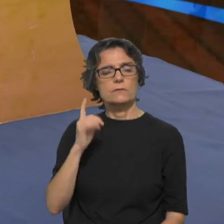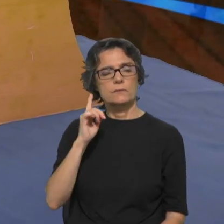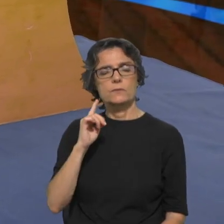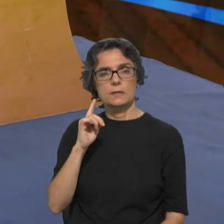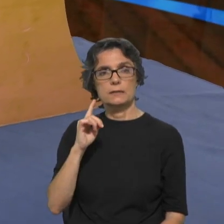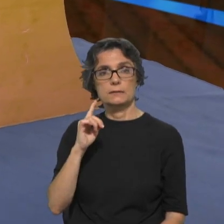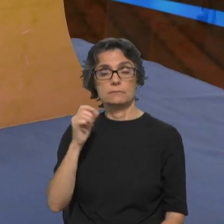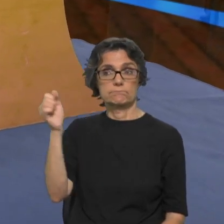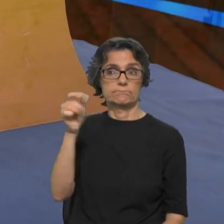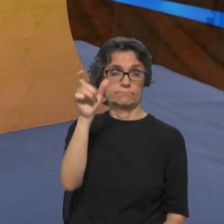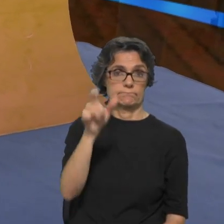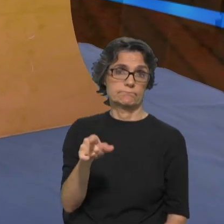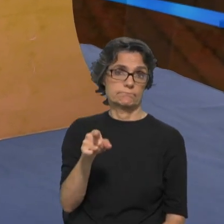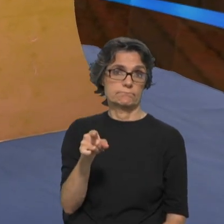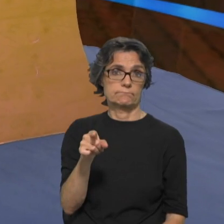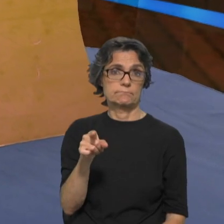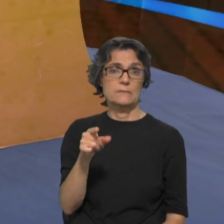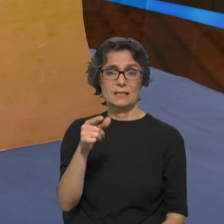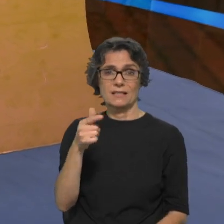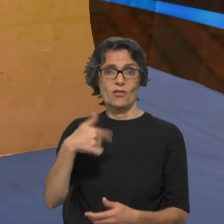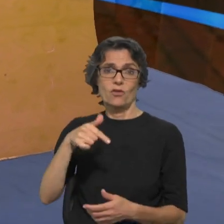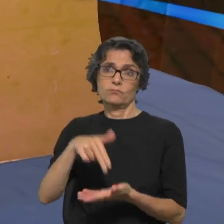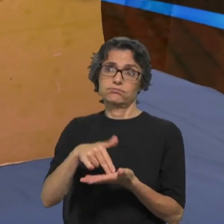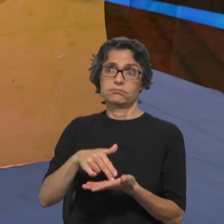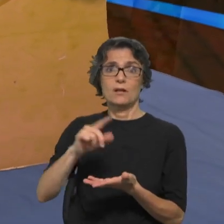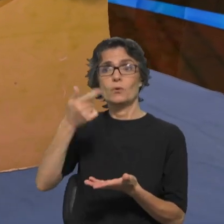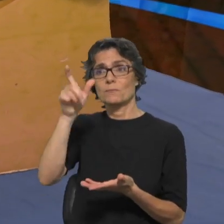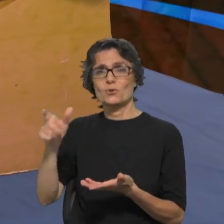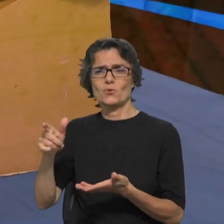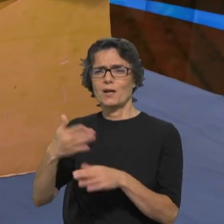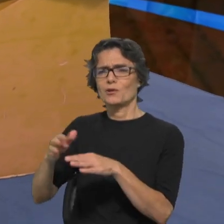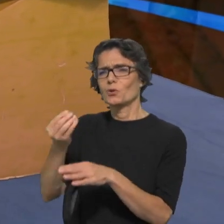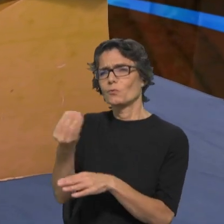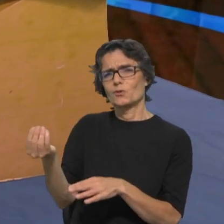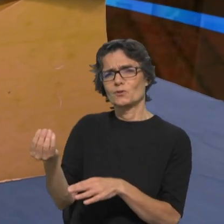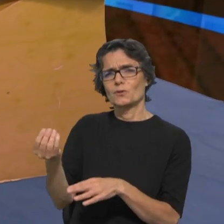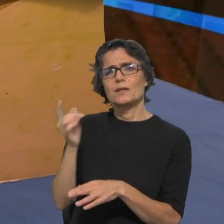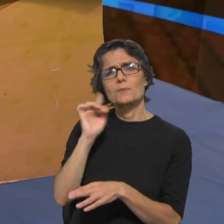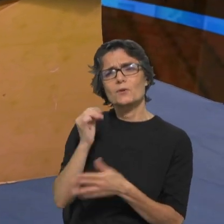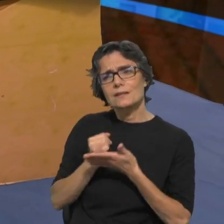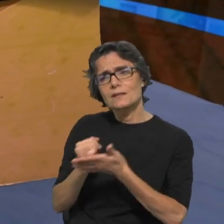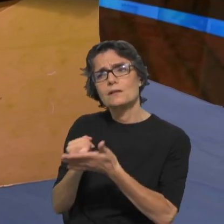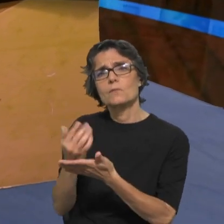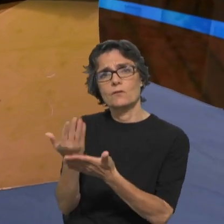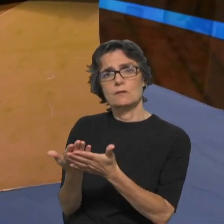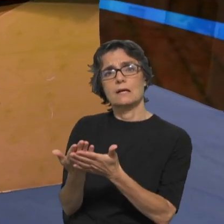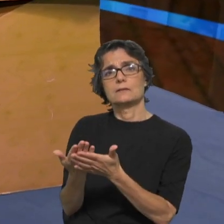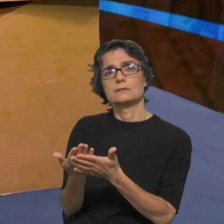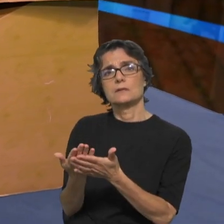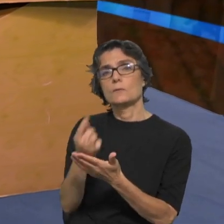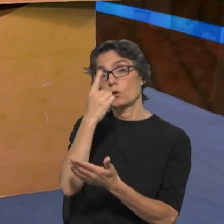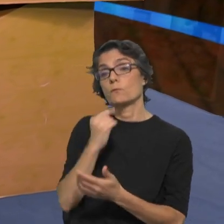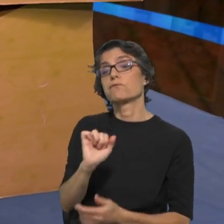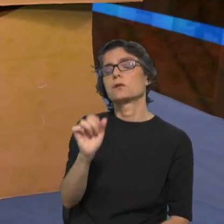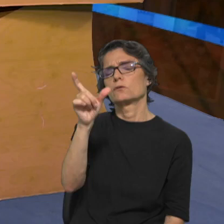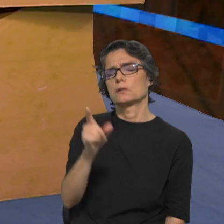sem pensar que há muitos que nem têm a possibilidade de estar neste mundo quase. E que ele abuta pela existência, é algo que,